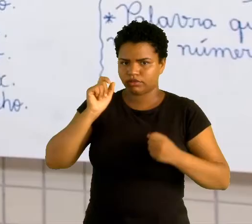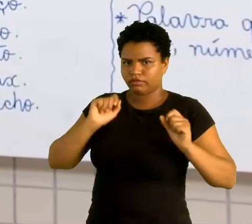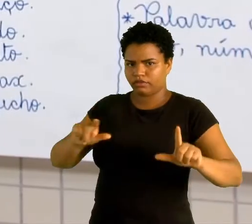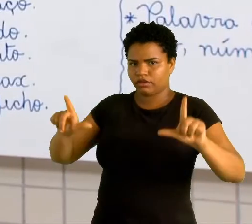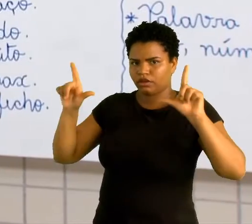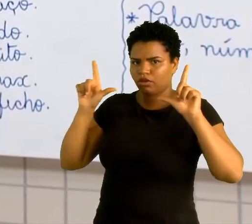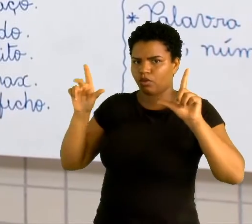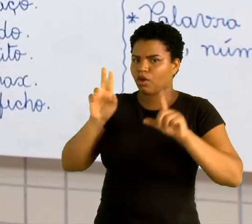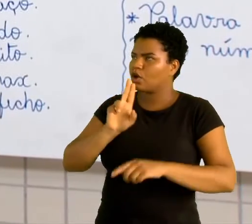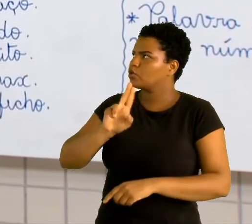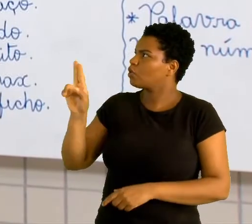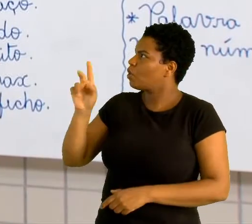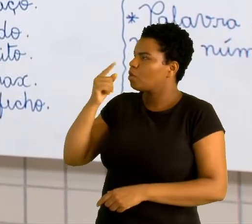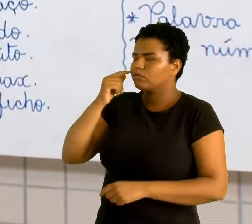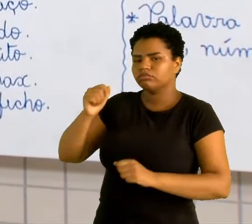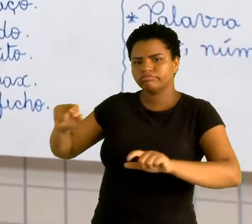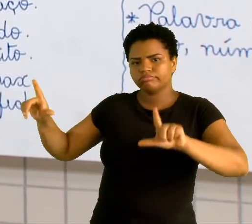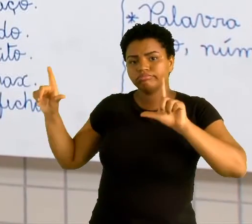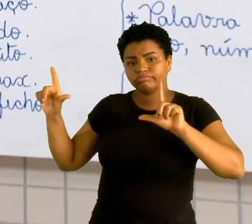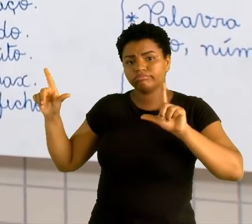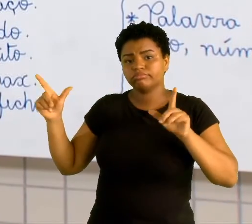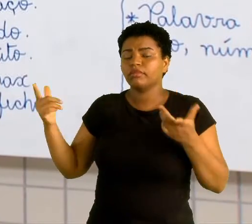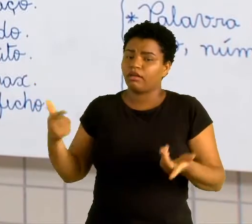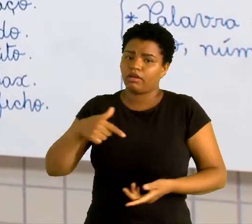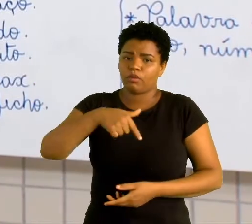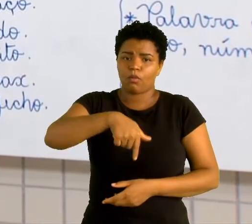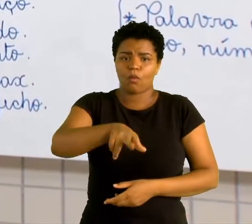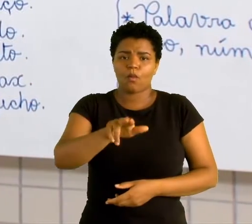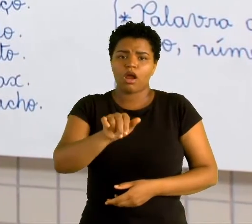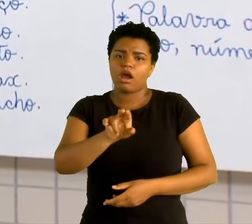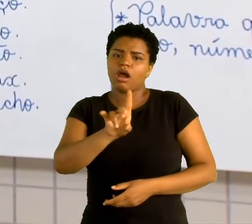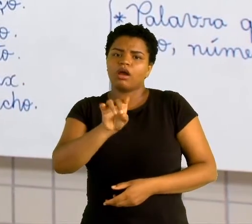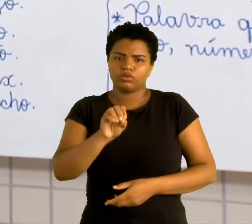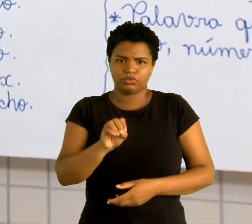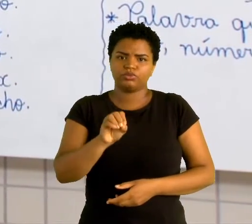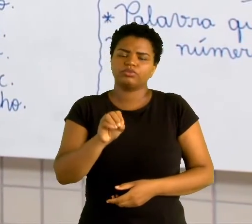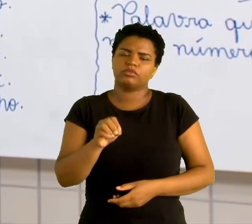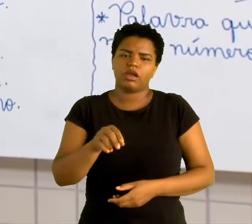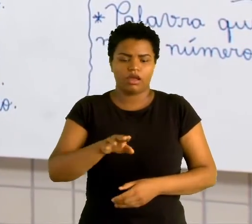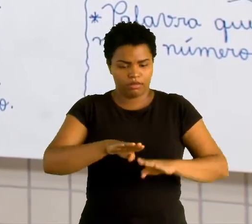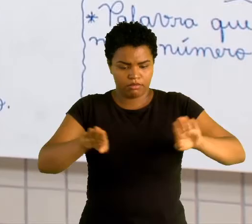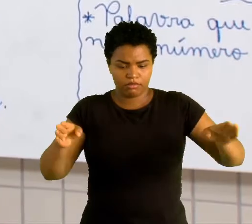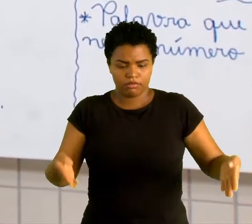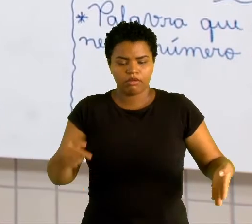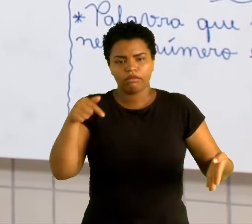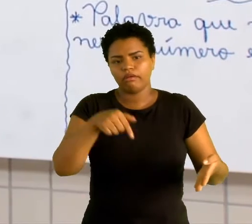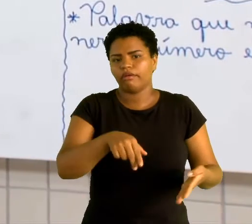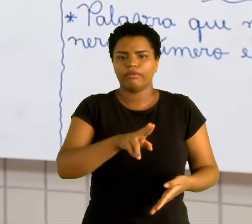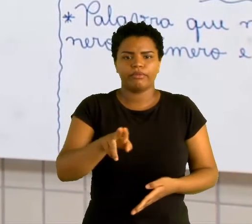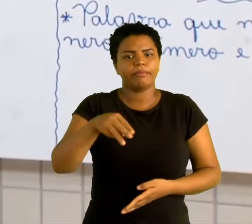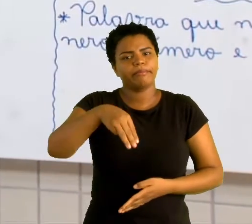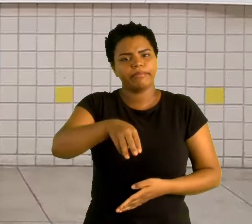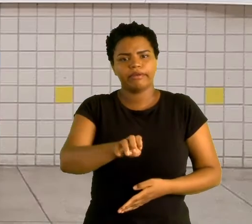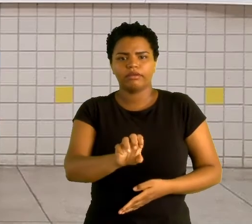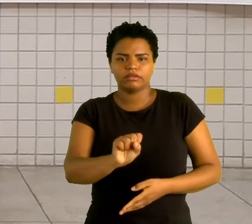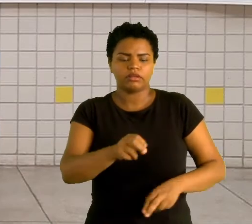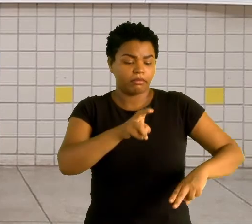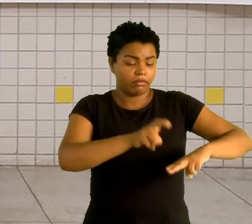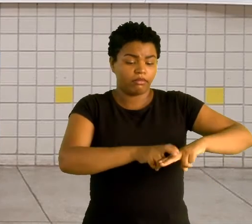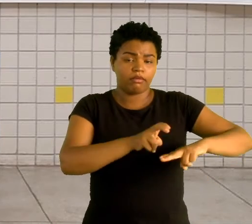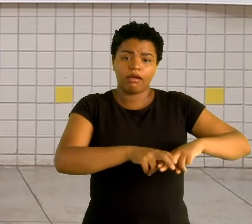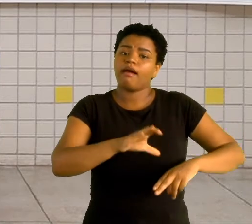nome que você dá para o quadro? Quadro. Para a mesa, qual o nome? Mesa. Para uma cadeira?